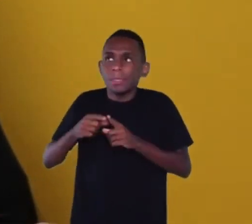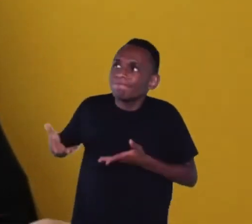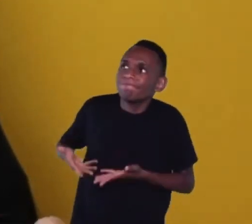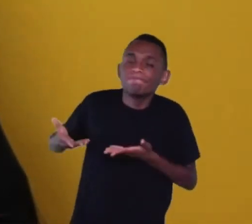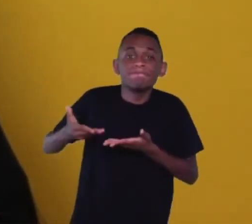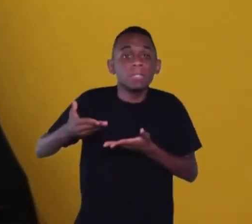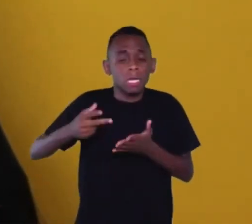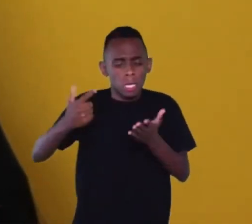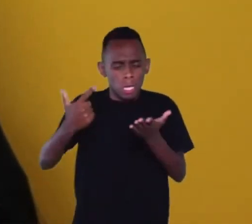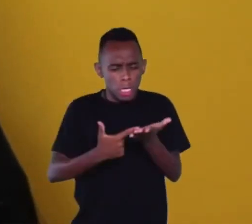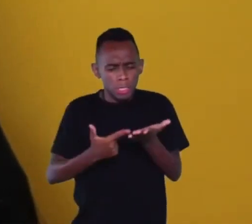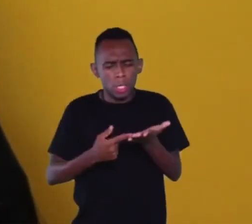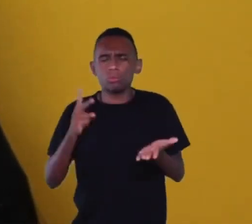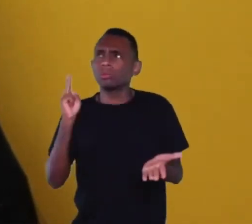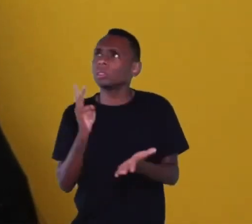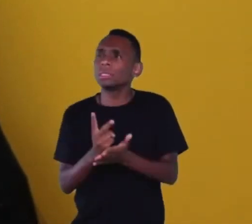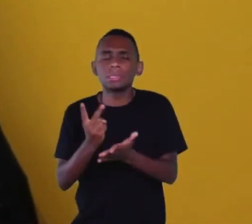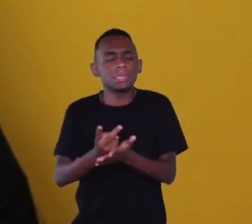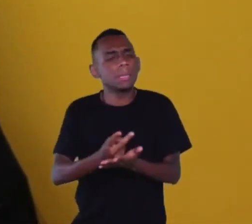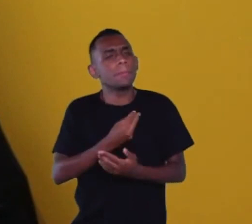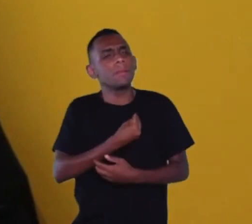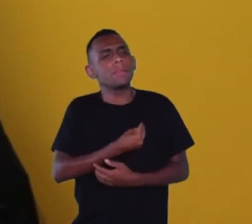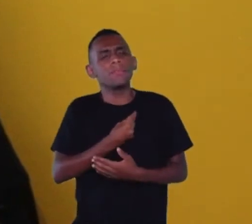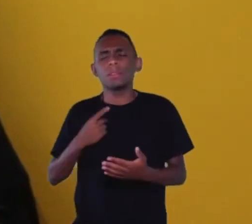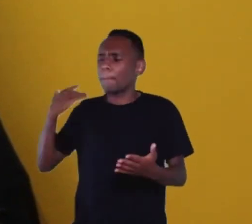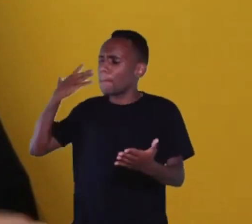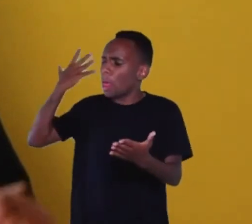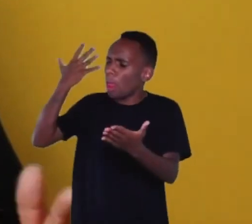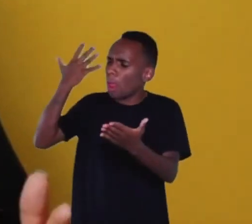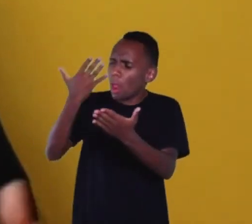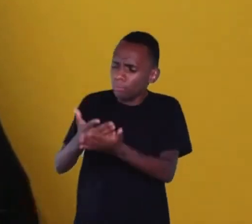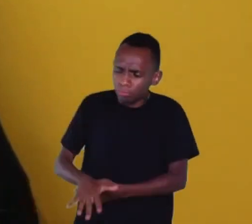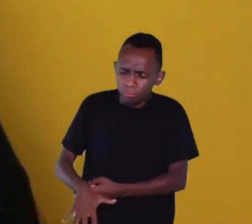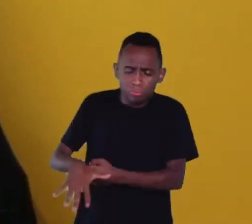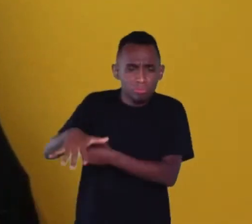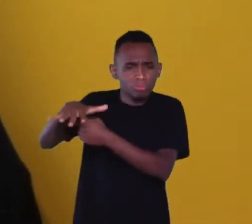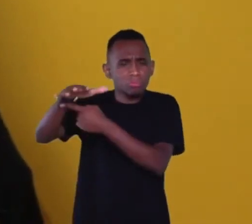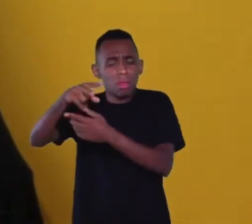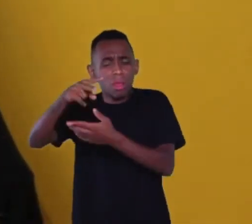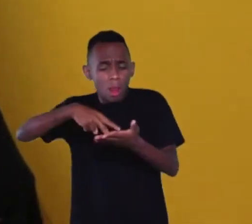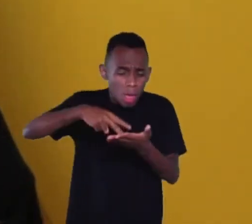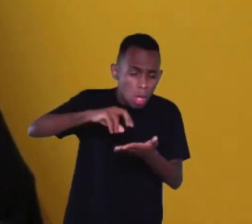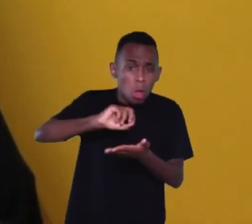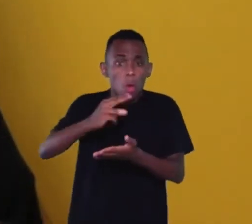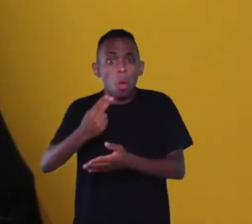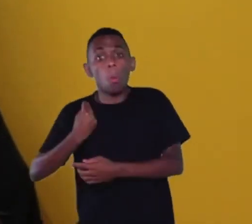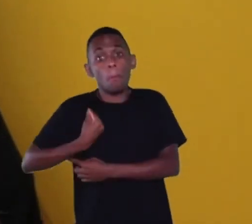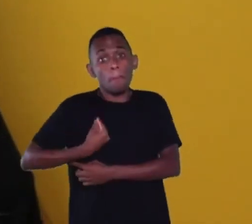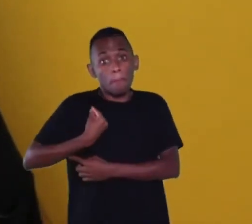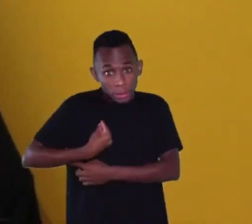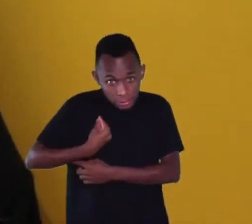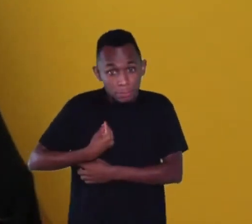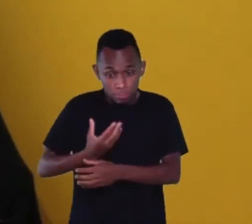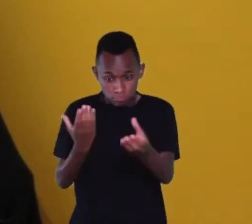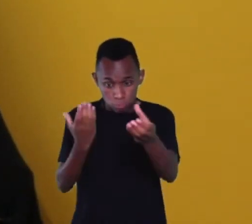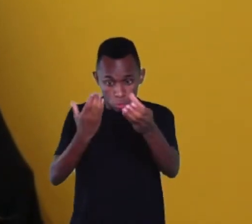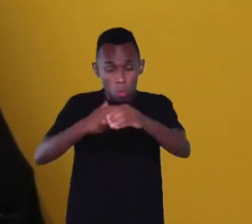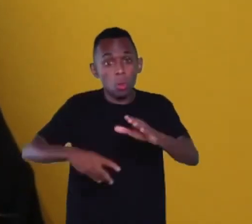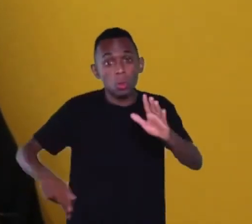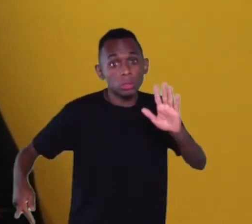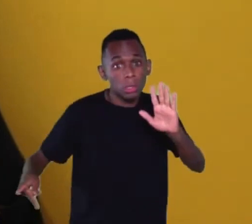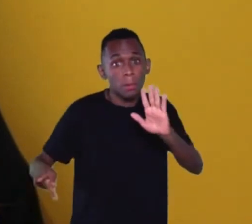sempre esteve presente em sua vida desde a infância, seja como leitor ou como participante assíduo de concursos